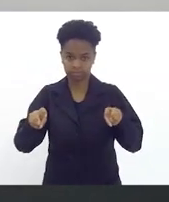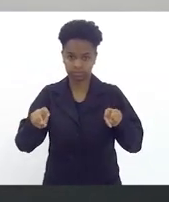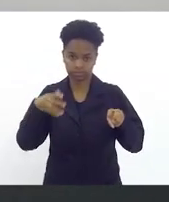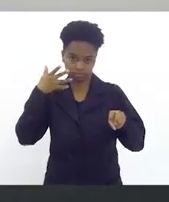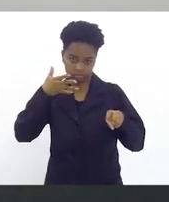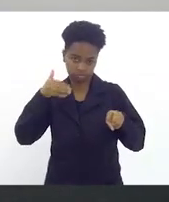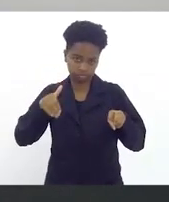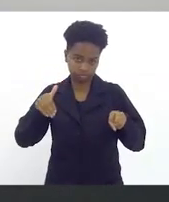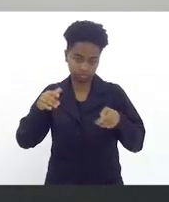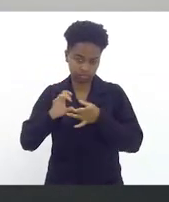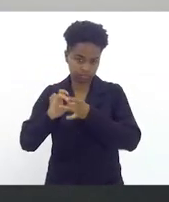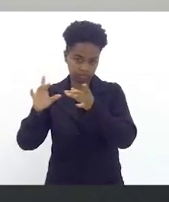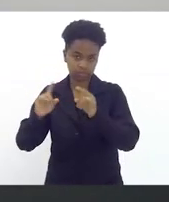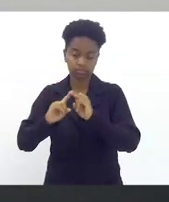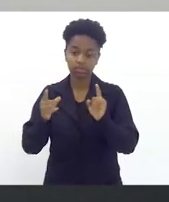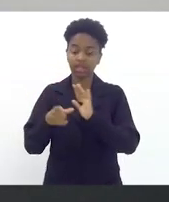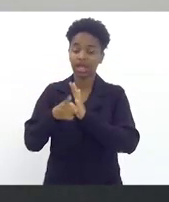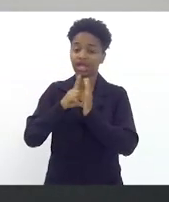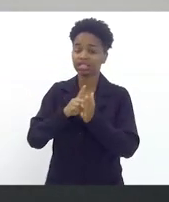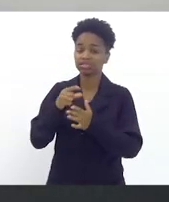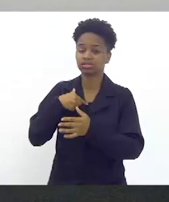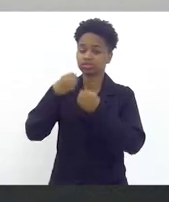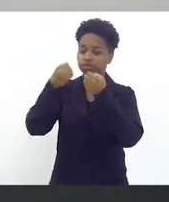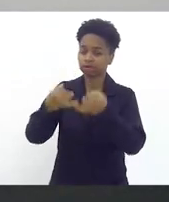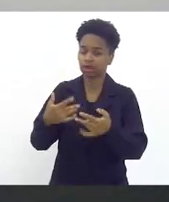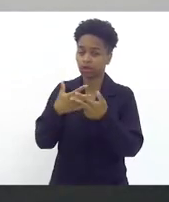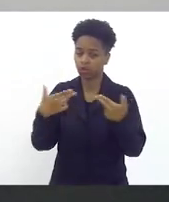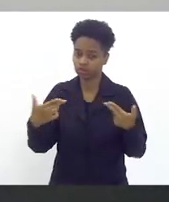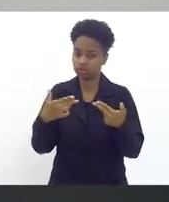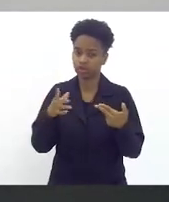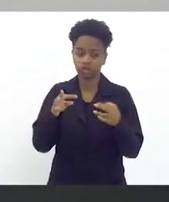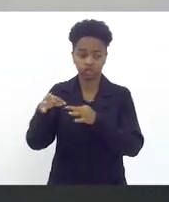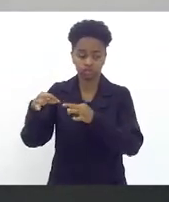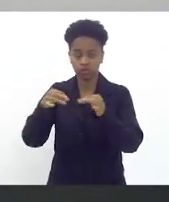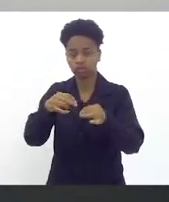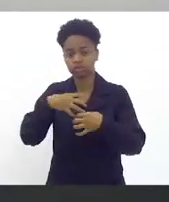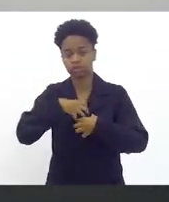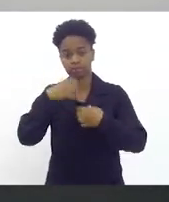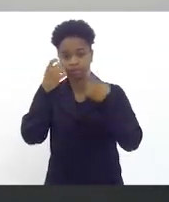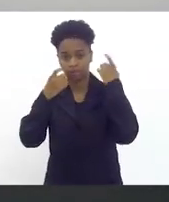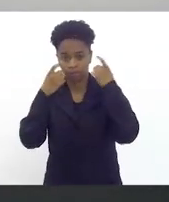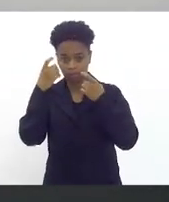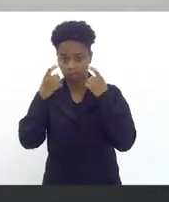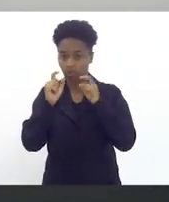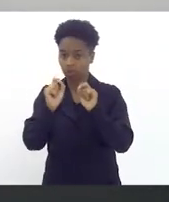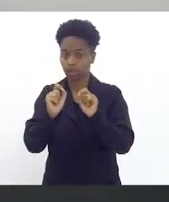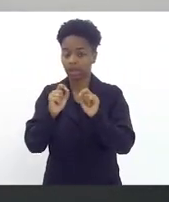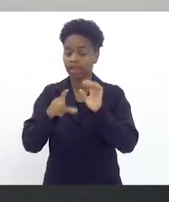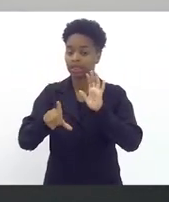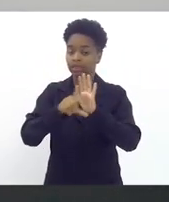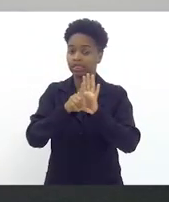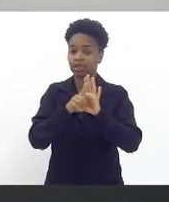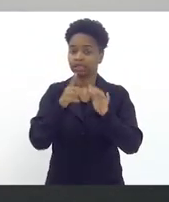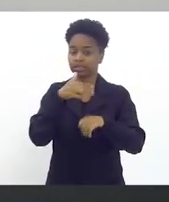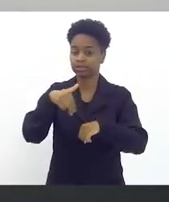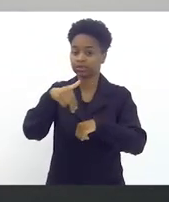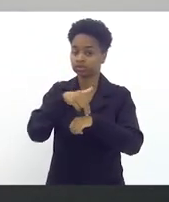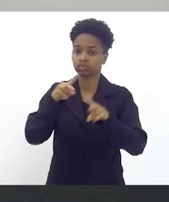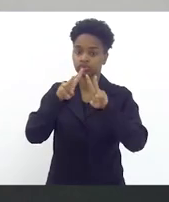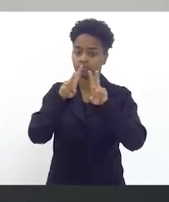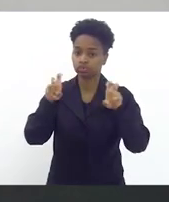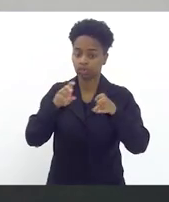mas eu vou falar uma coisa que tá preocupando todo mundo que é o seguinte a questão da Lei Nacional da Mata Atlântica